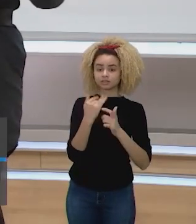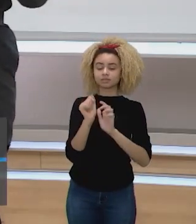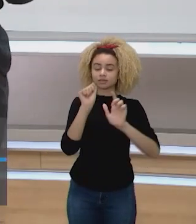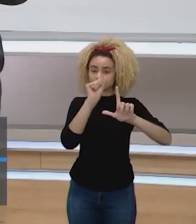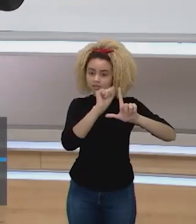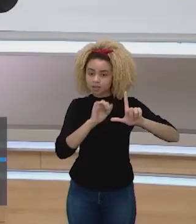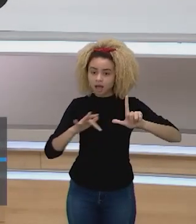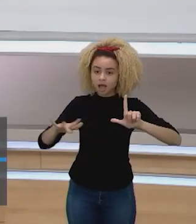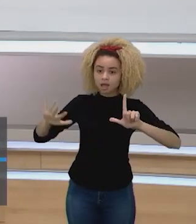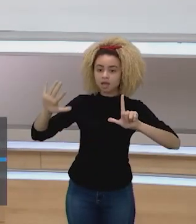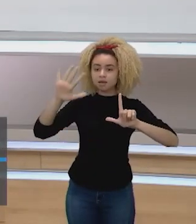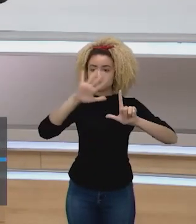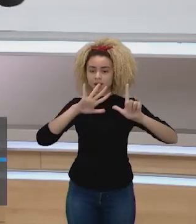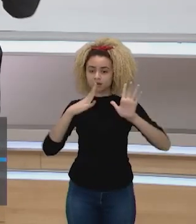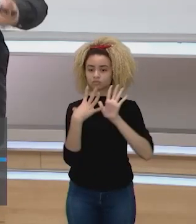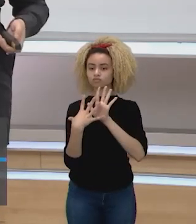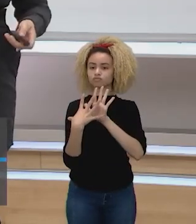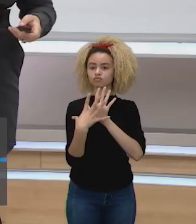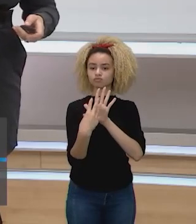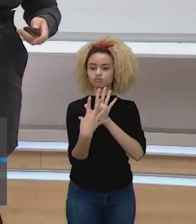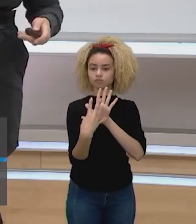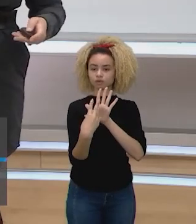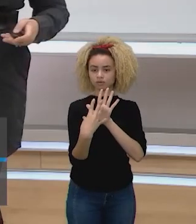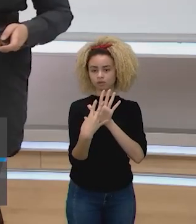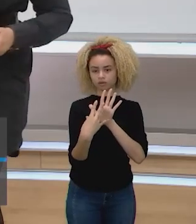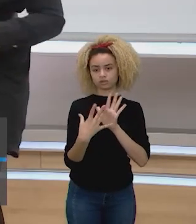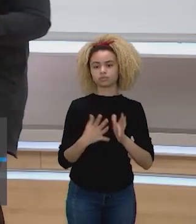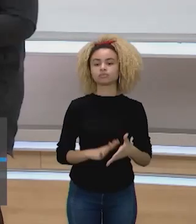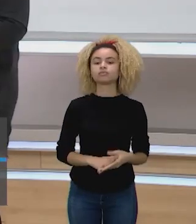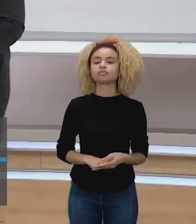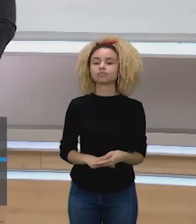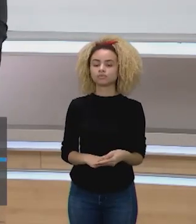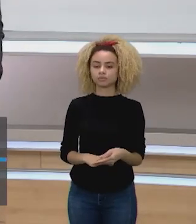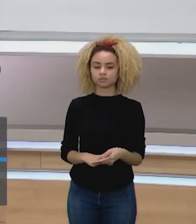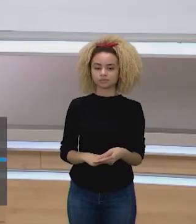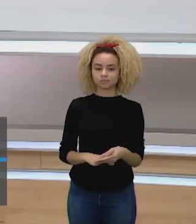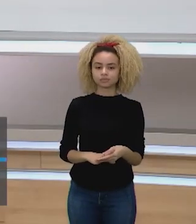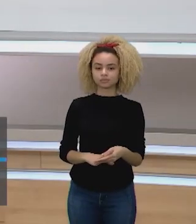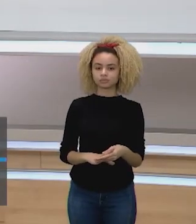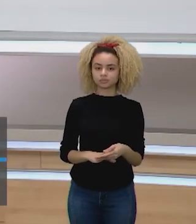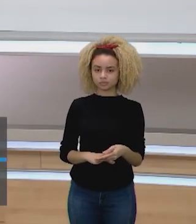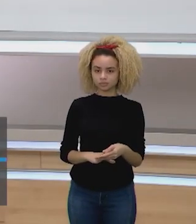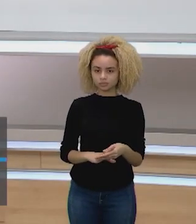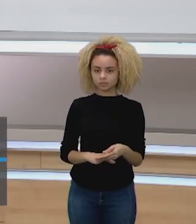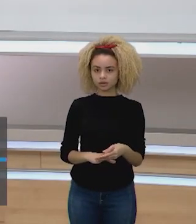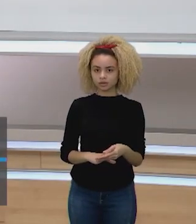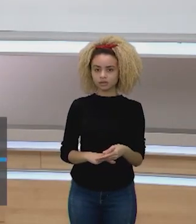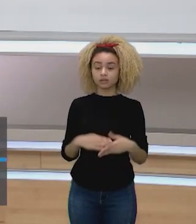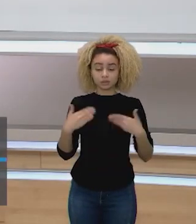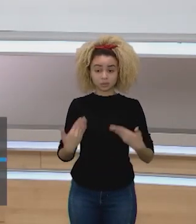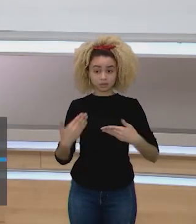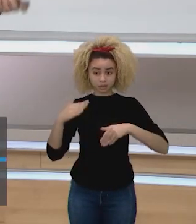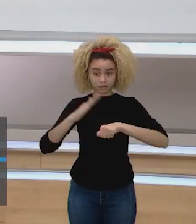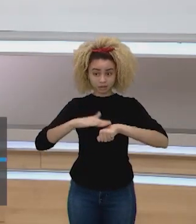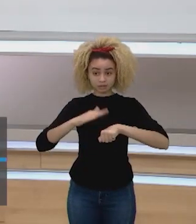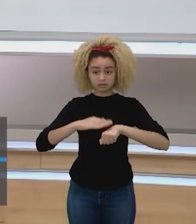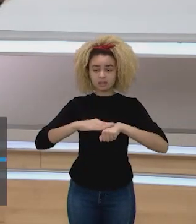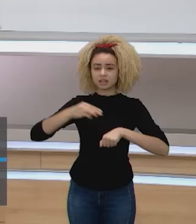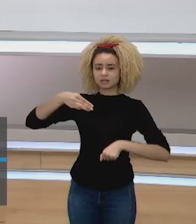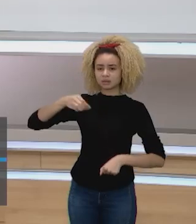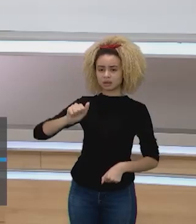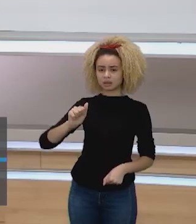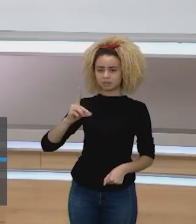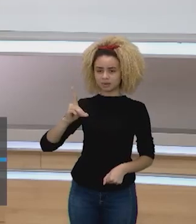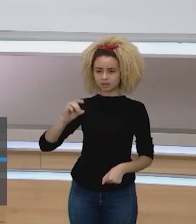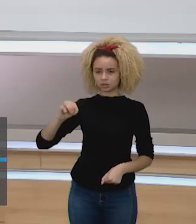né, daquela repetição daquela imagem, daquele artista, né? Tá? Então ele fez isso com Madonna, Michael